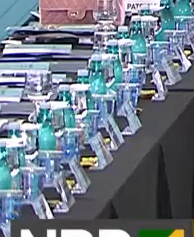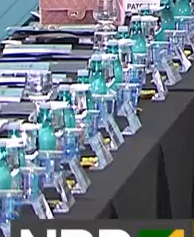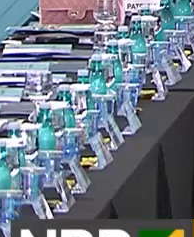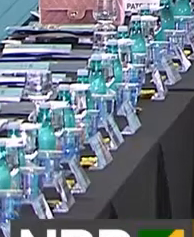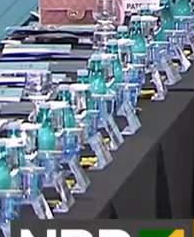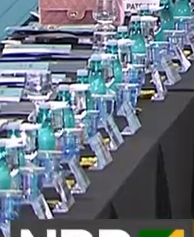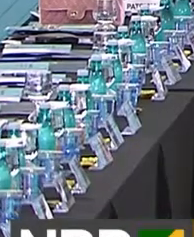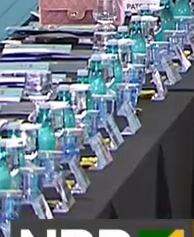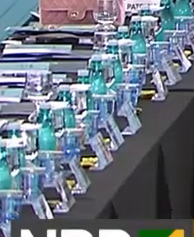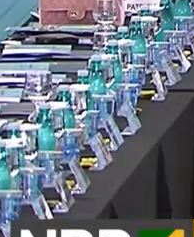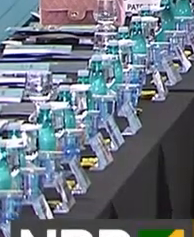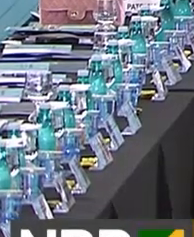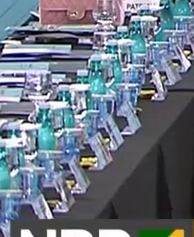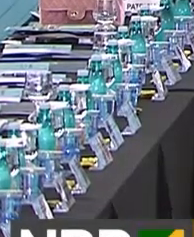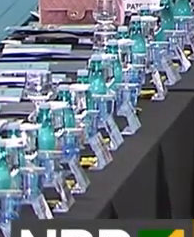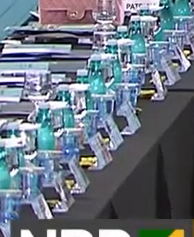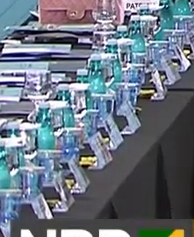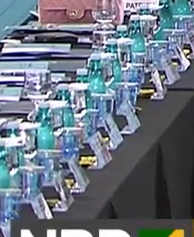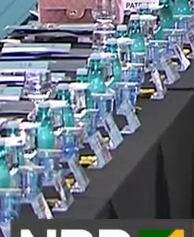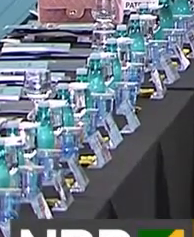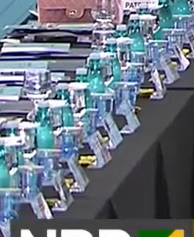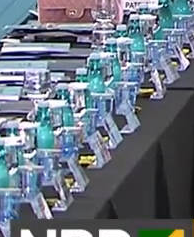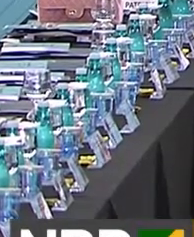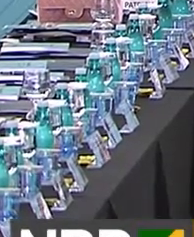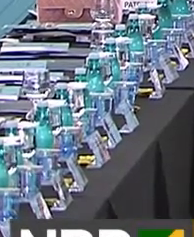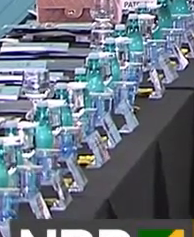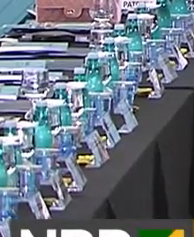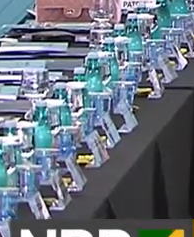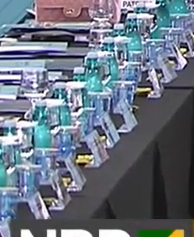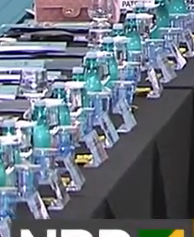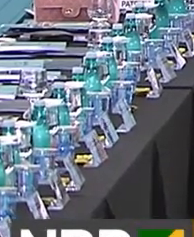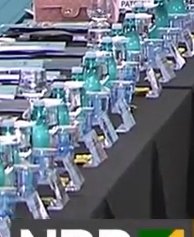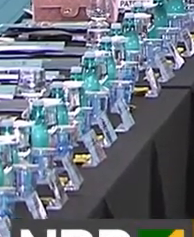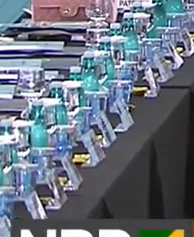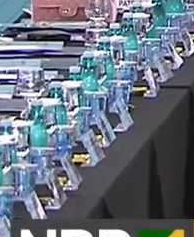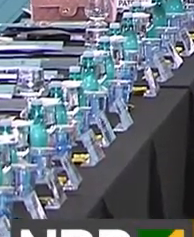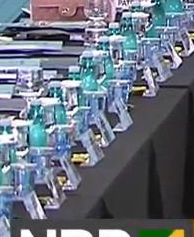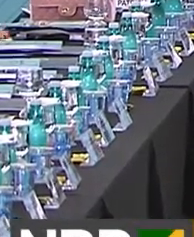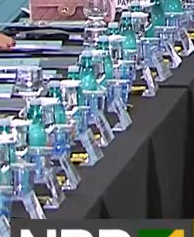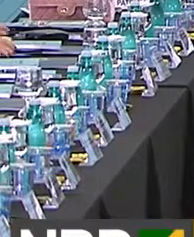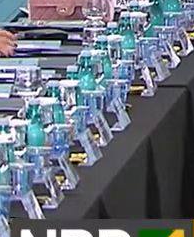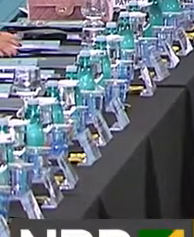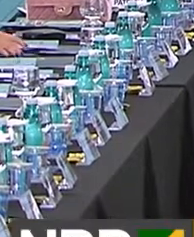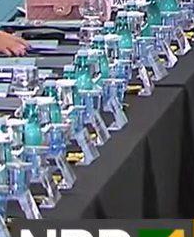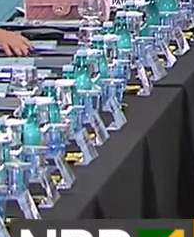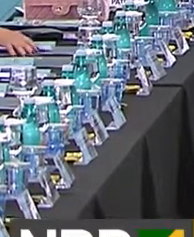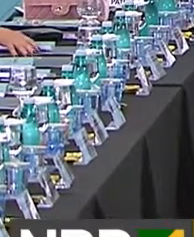para uso da palavra o presidente da república michel temer